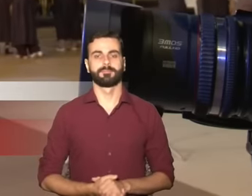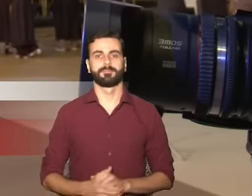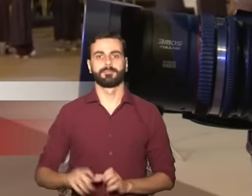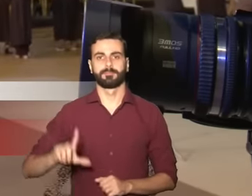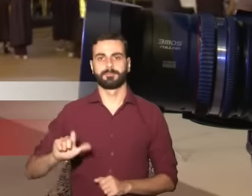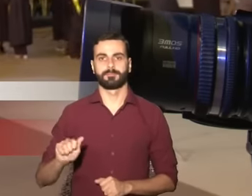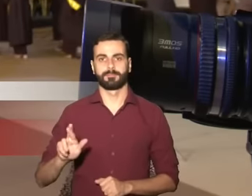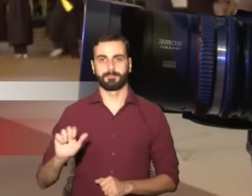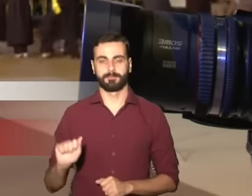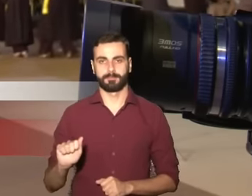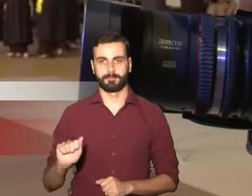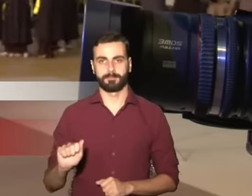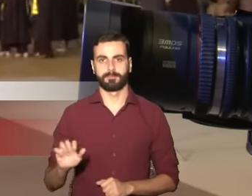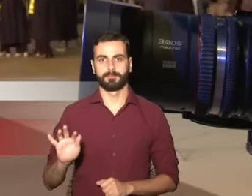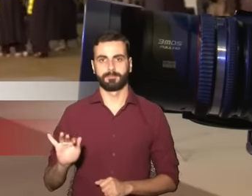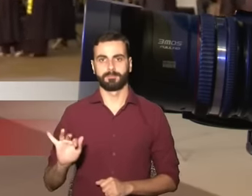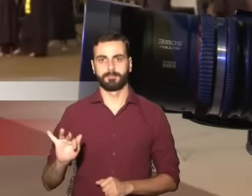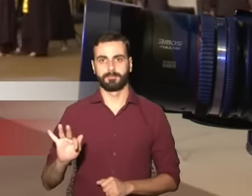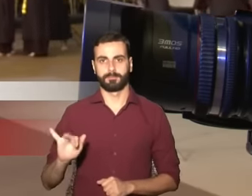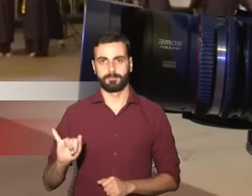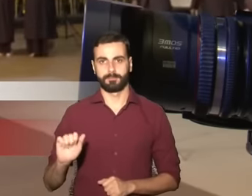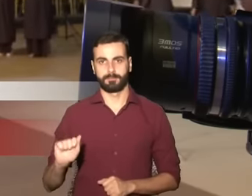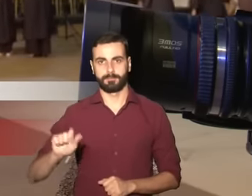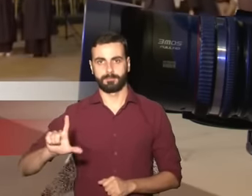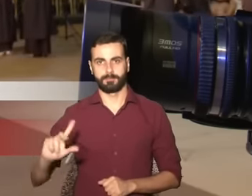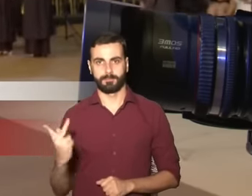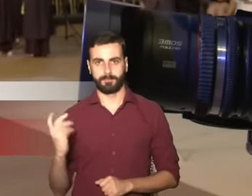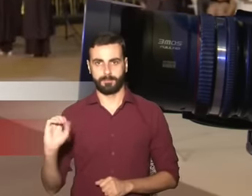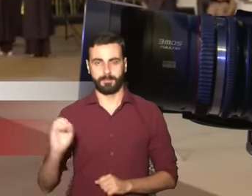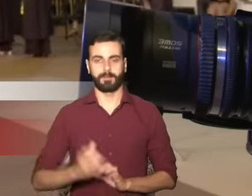Lara Magalhães Fialho Carvalho.